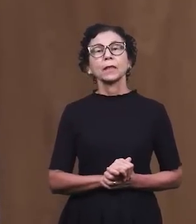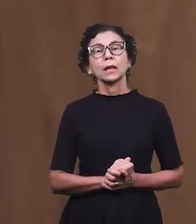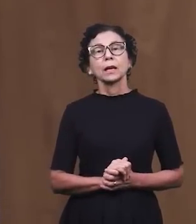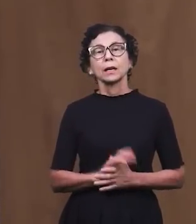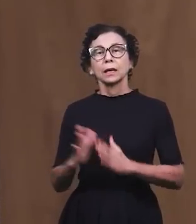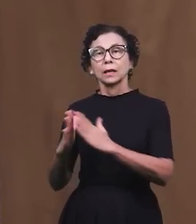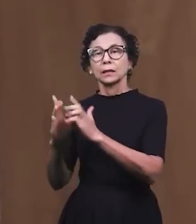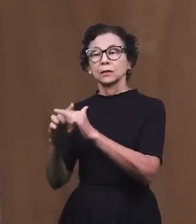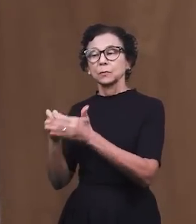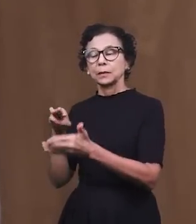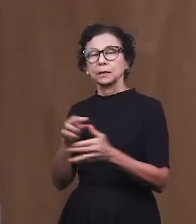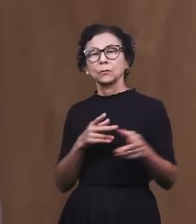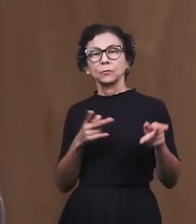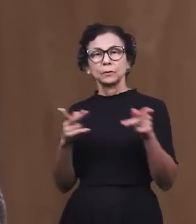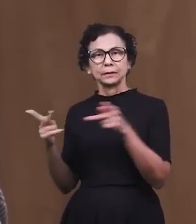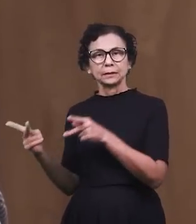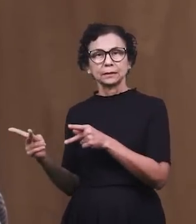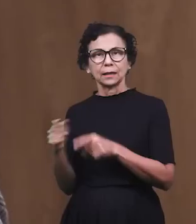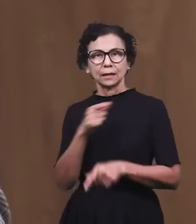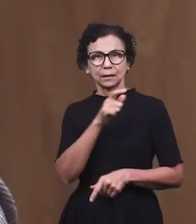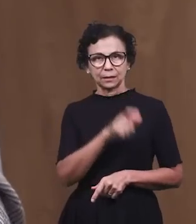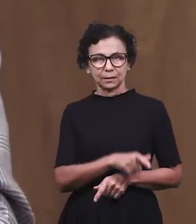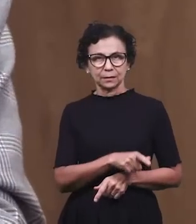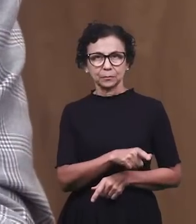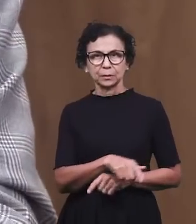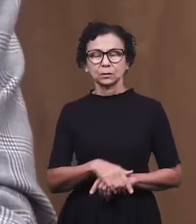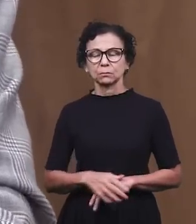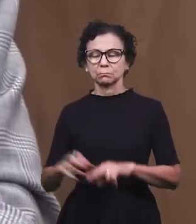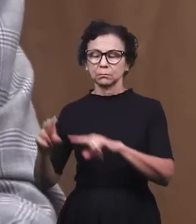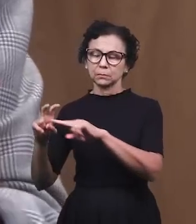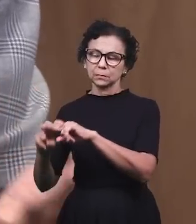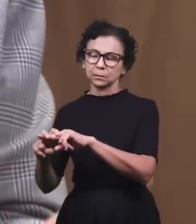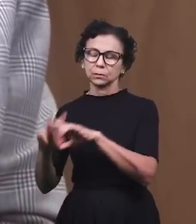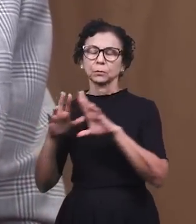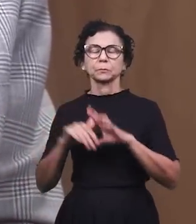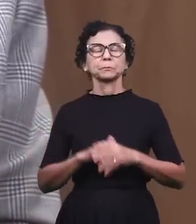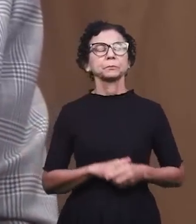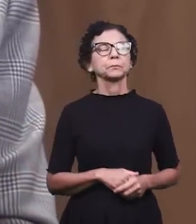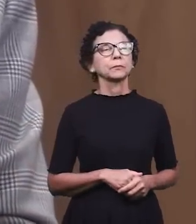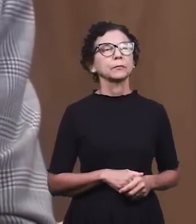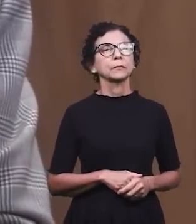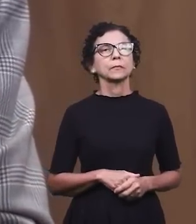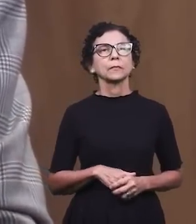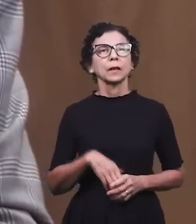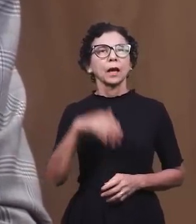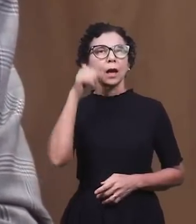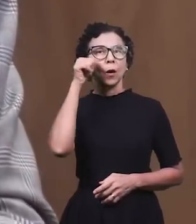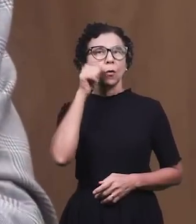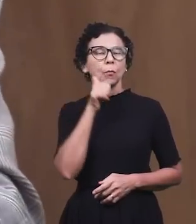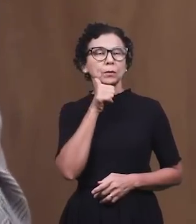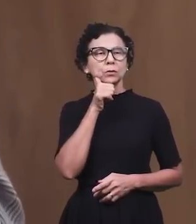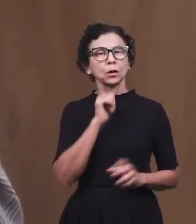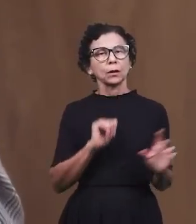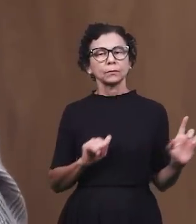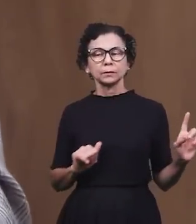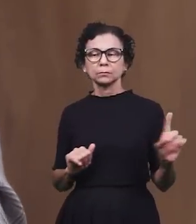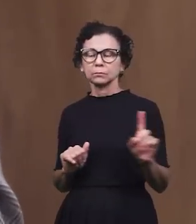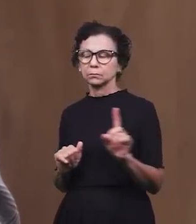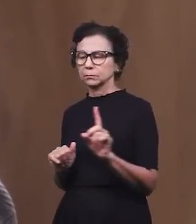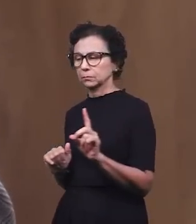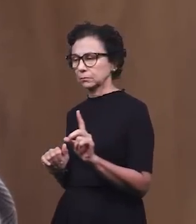nossa. Ele sentou no culto, tal. Uma jovem se aproximou